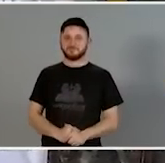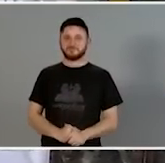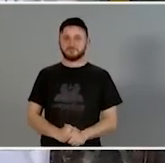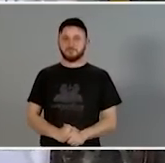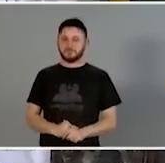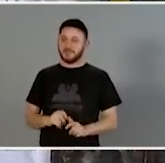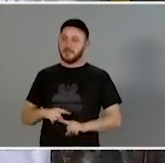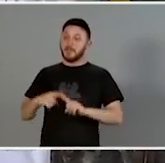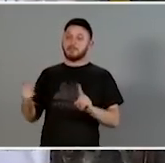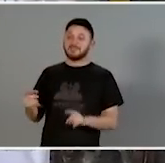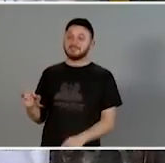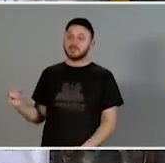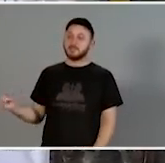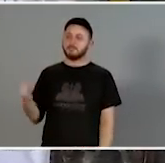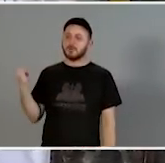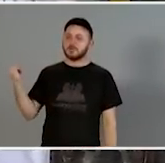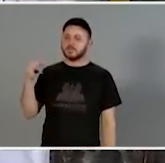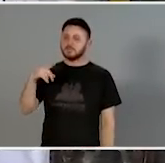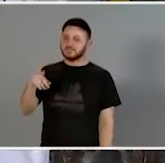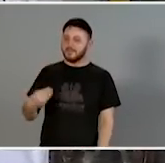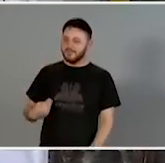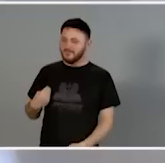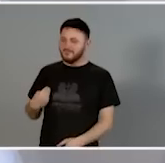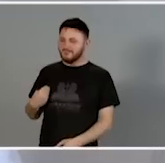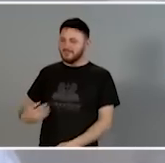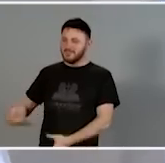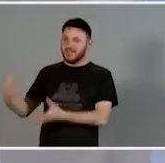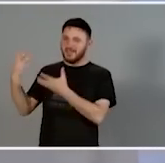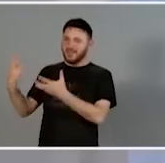Mas valeria a pena levar a vida inteira esse fardo?